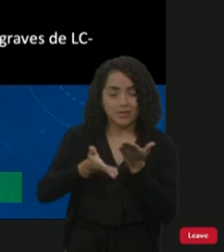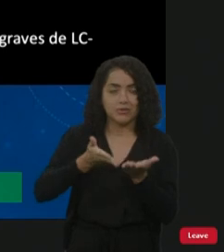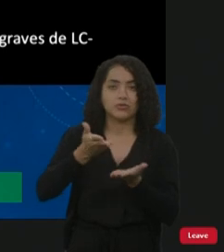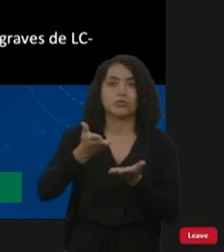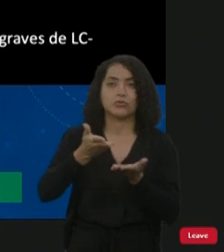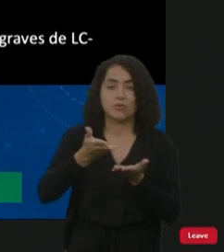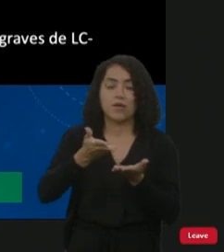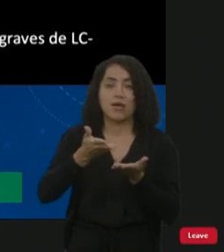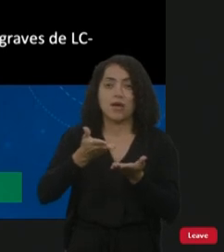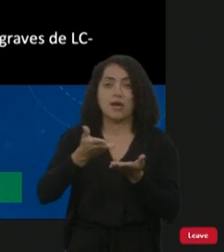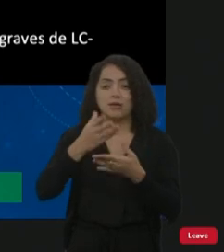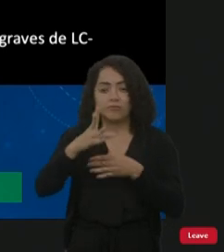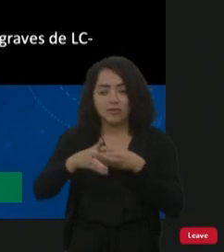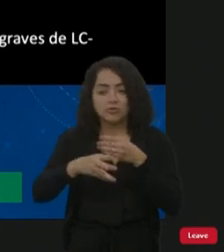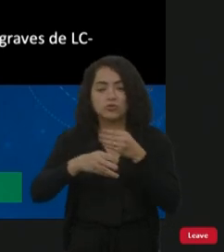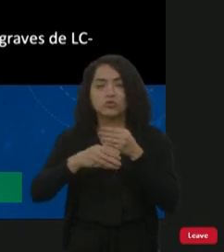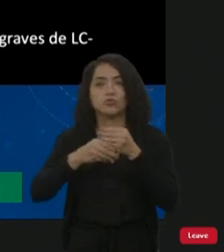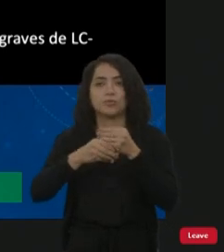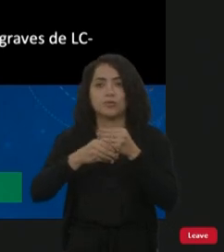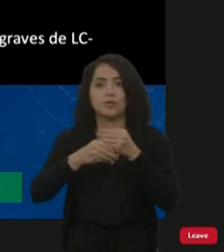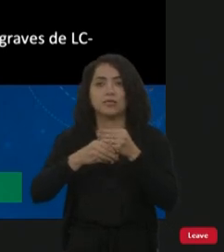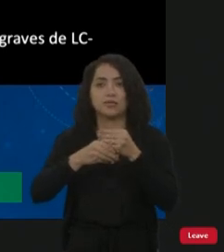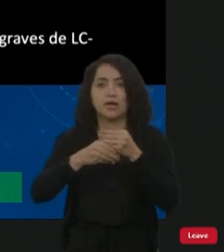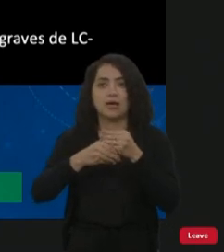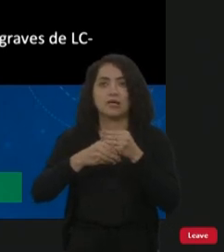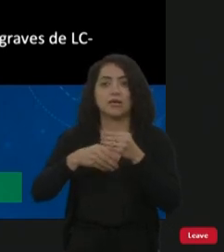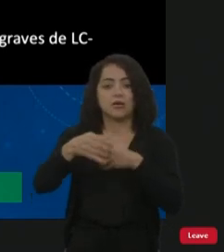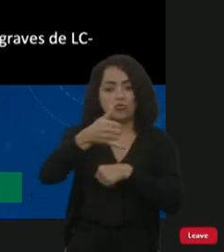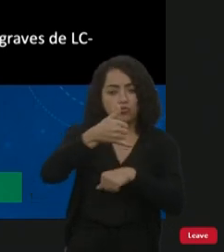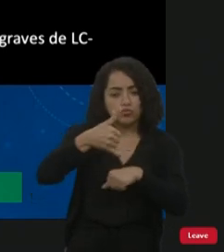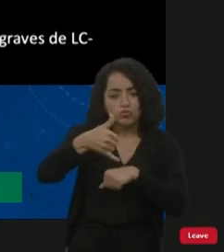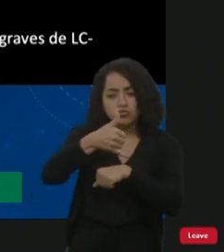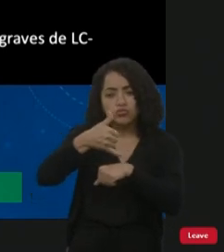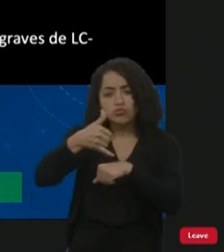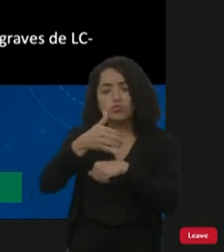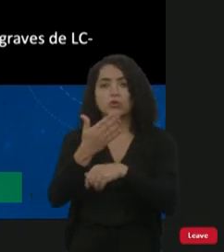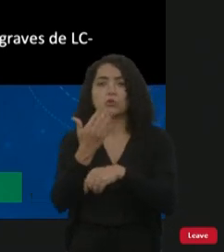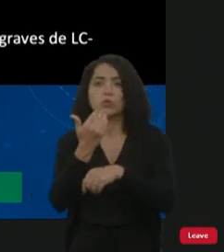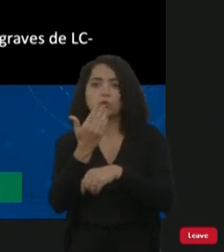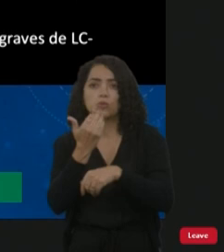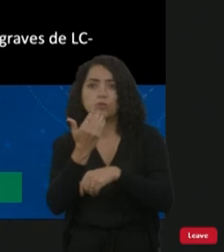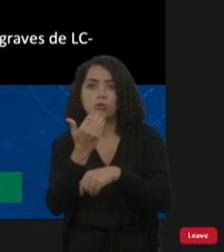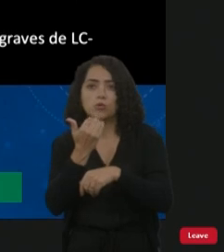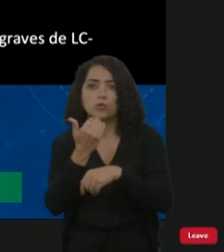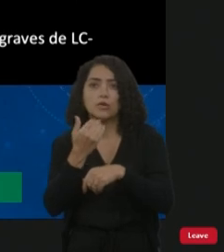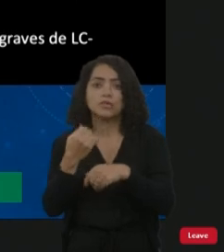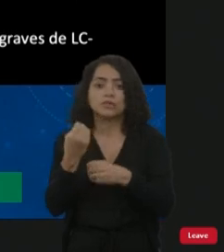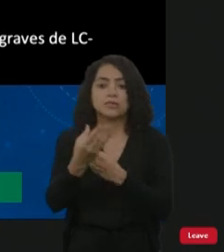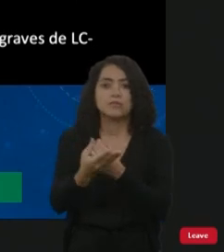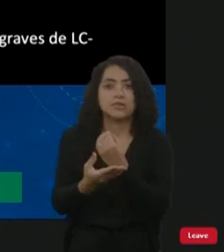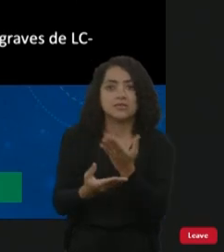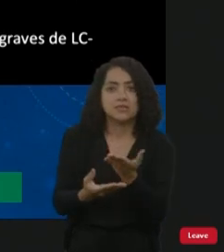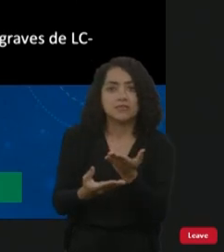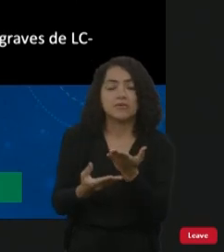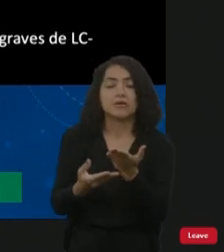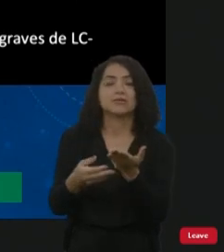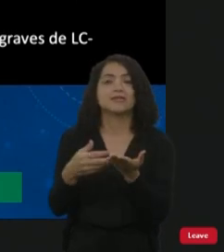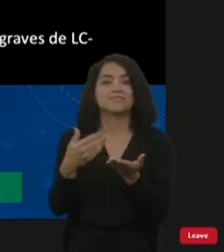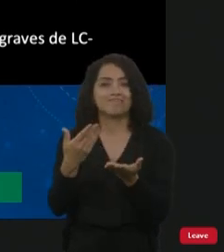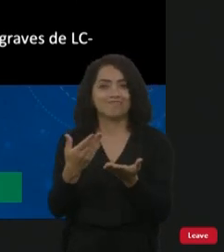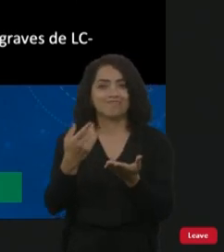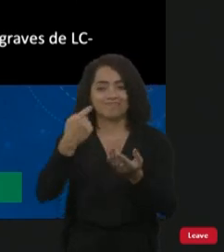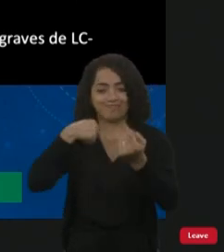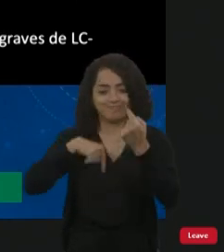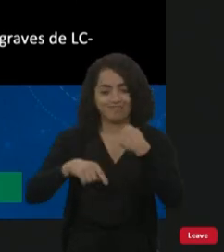gente vai suplementar a necessidade de gordura daquele organismo sem dar a gordura que faz com que aquele organismo